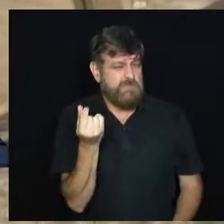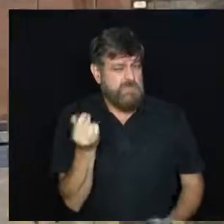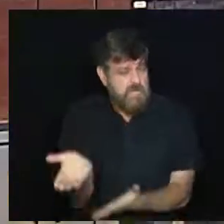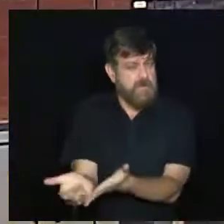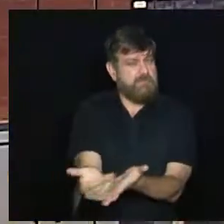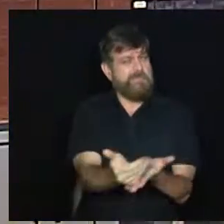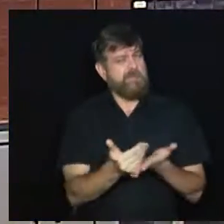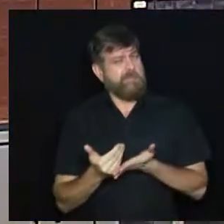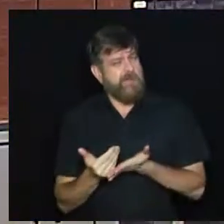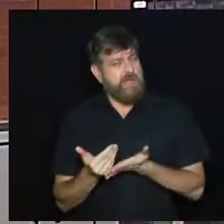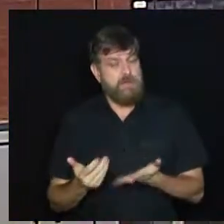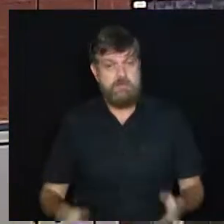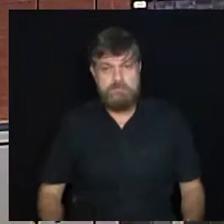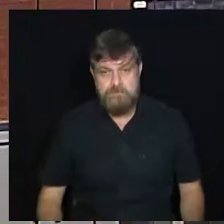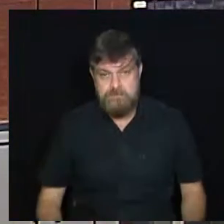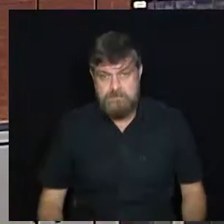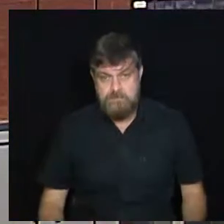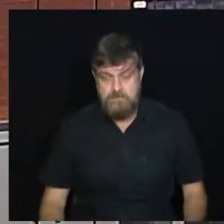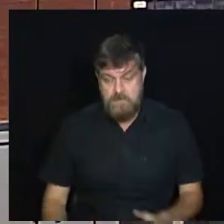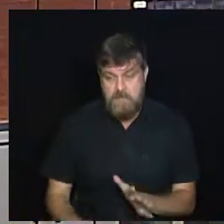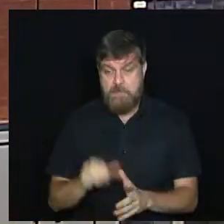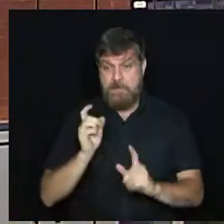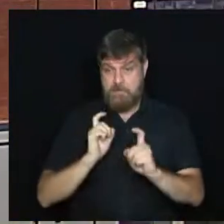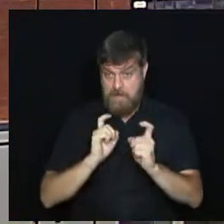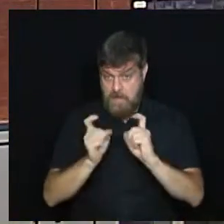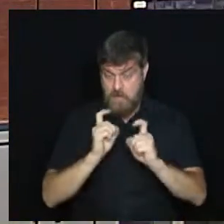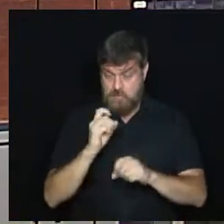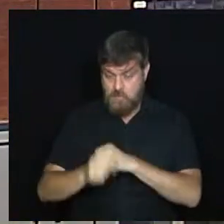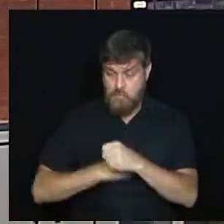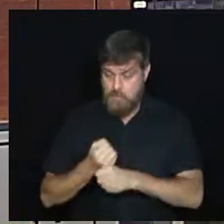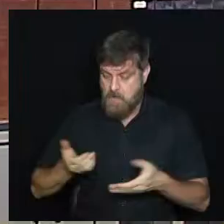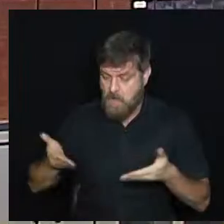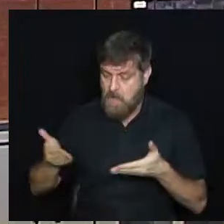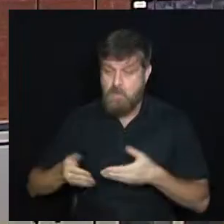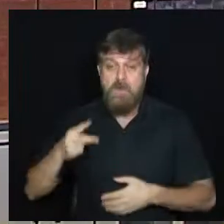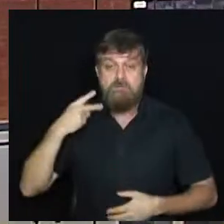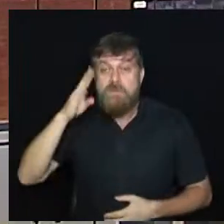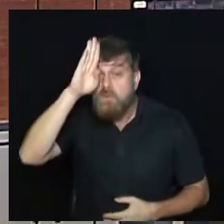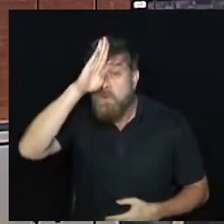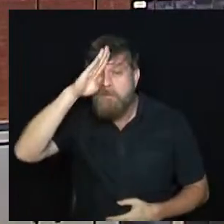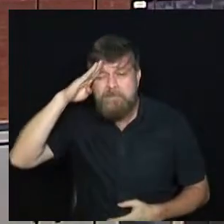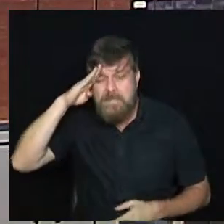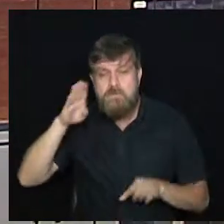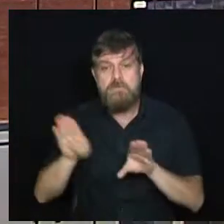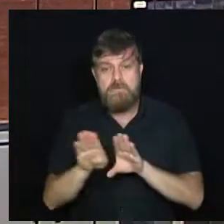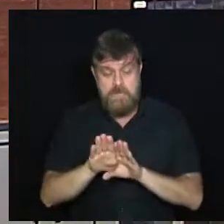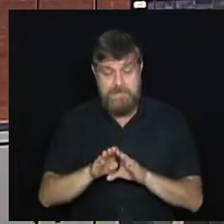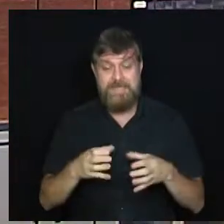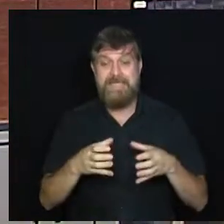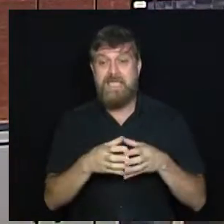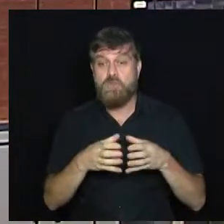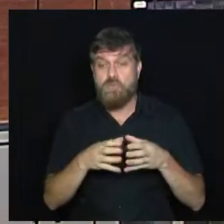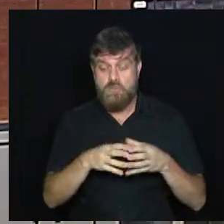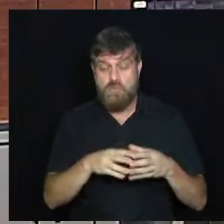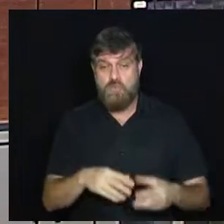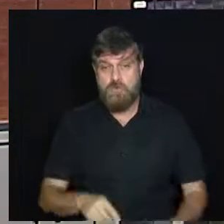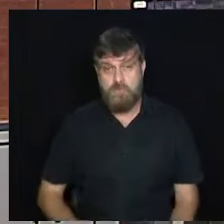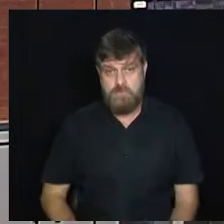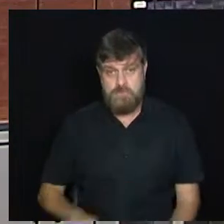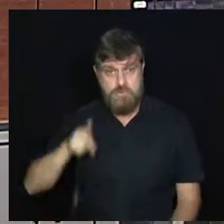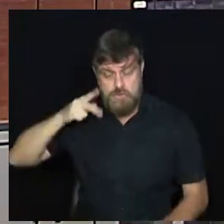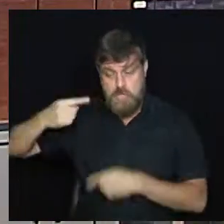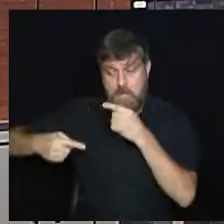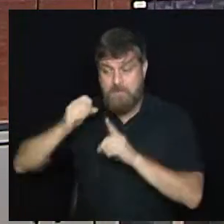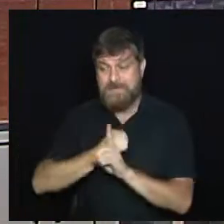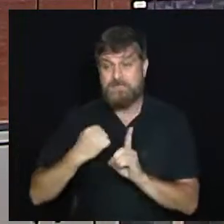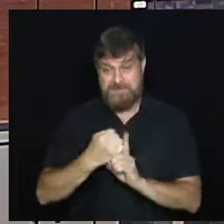dinheiro. Ainda na primeira reunião ordinária do ano, o vereador Pedro Tourinho, que também é o presidente da Comissão de Política Social